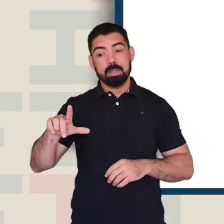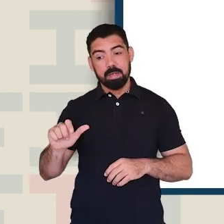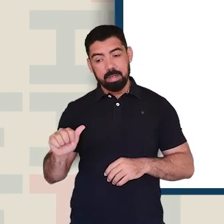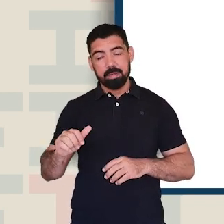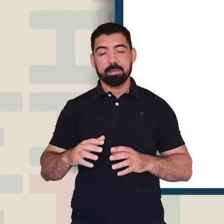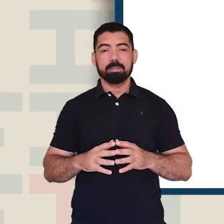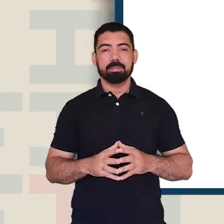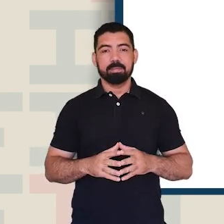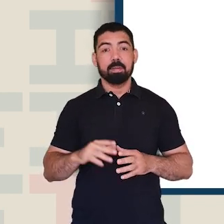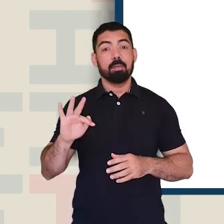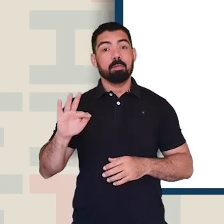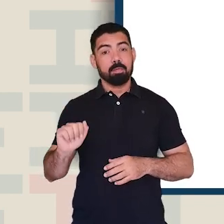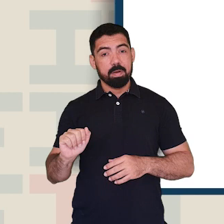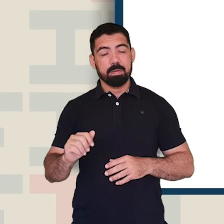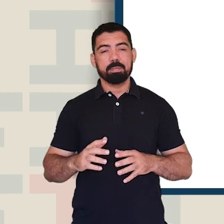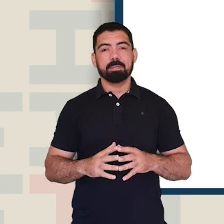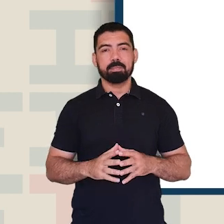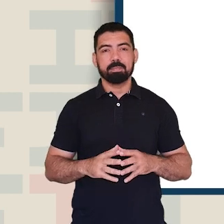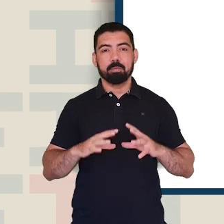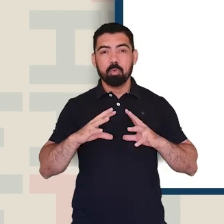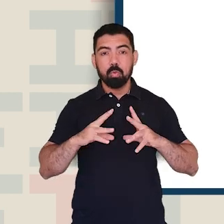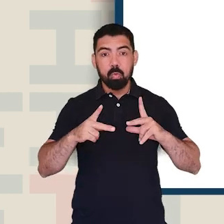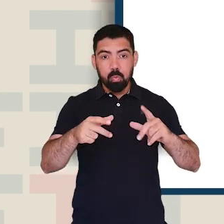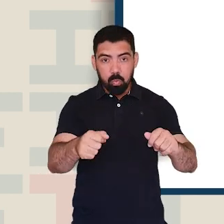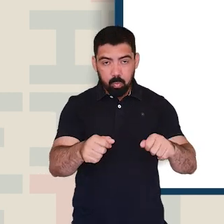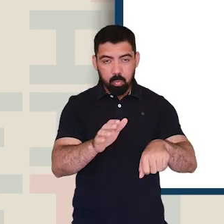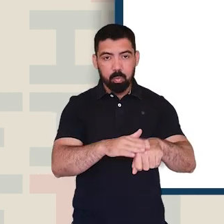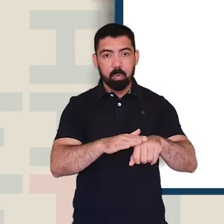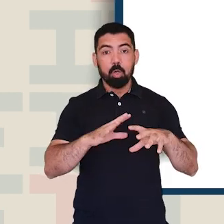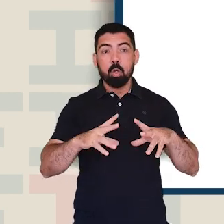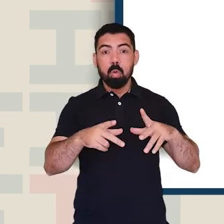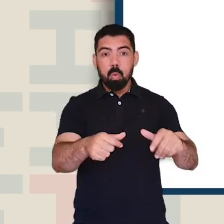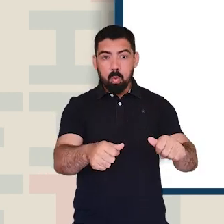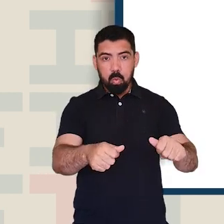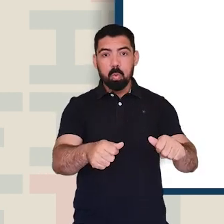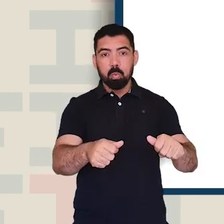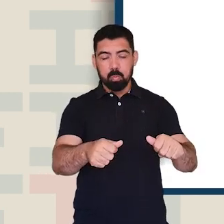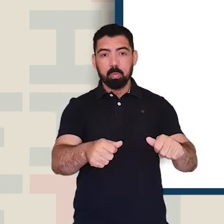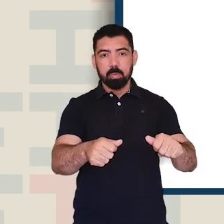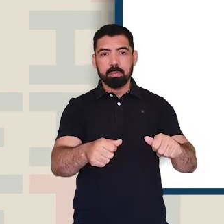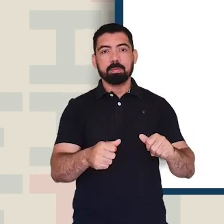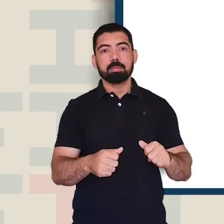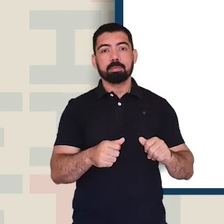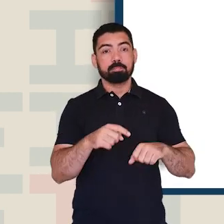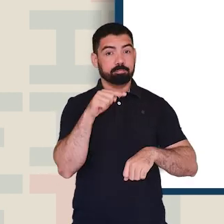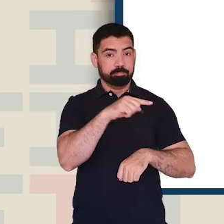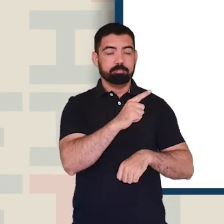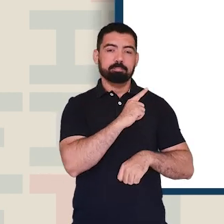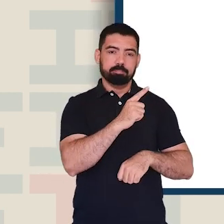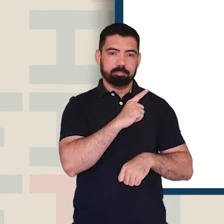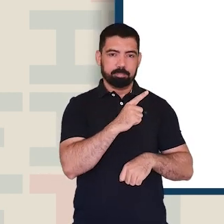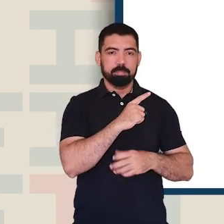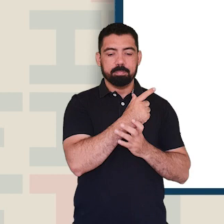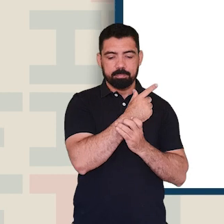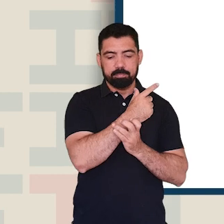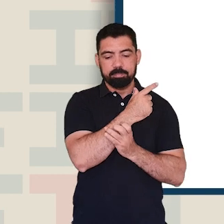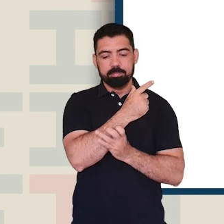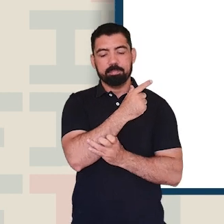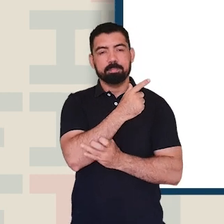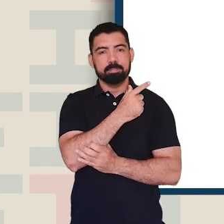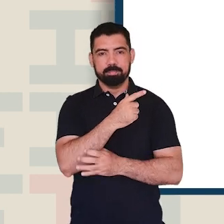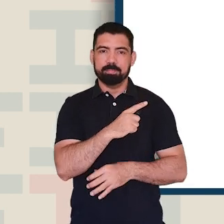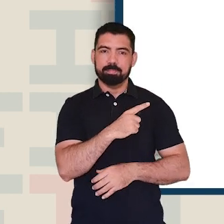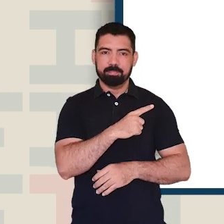o lá, o fá, né? Então, todos os acordes seriam feitos nesse molde aqui do dó, certo?